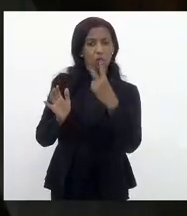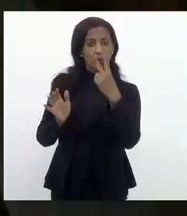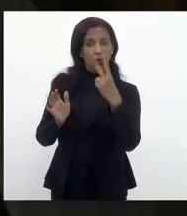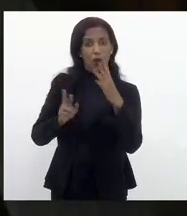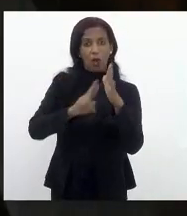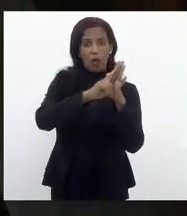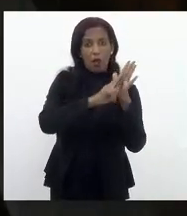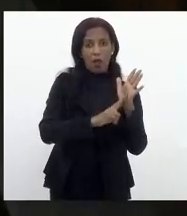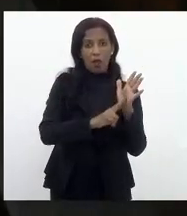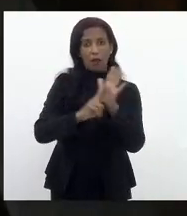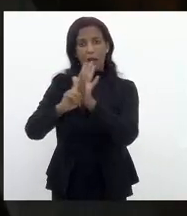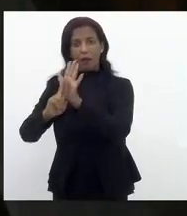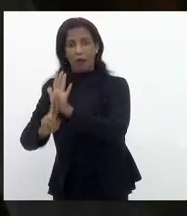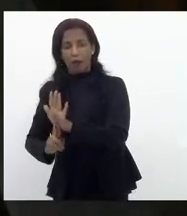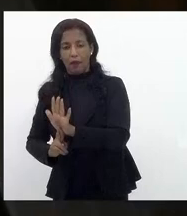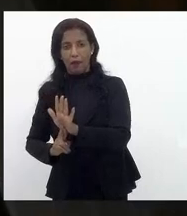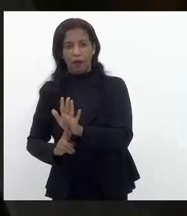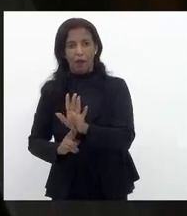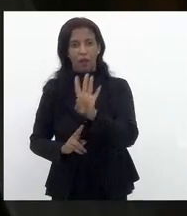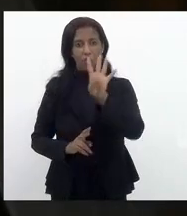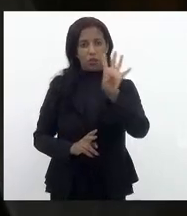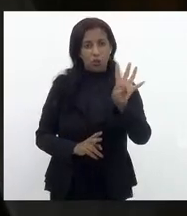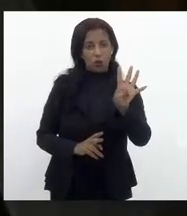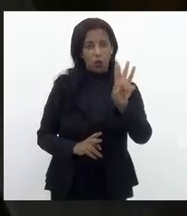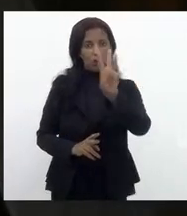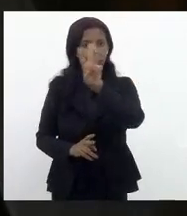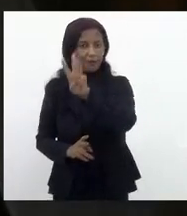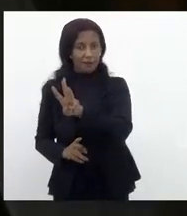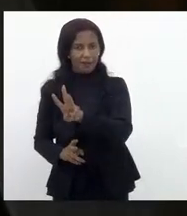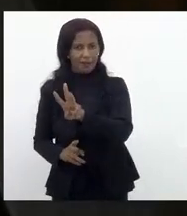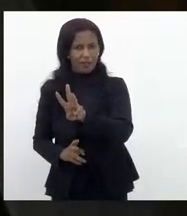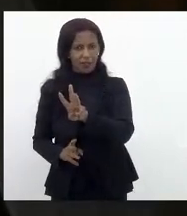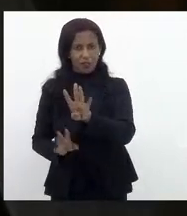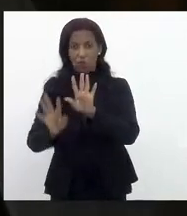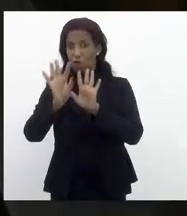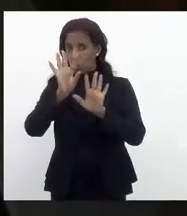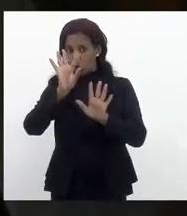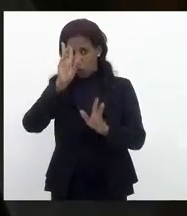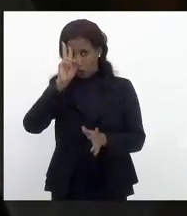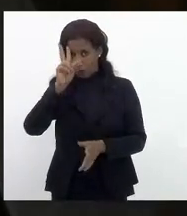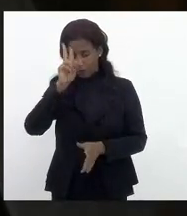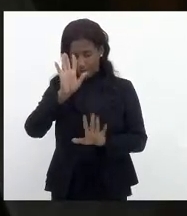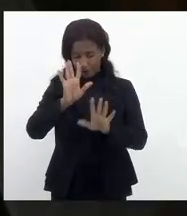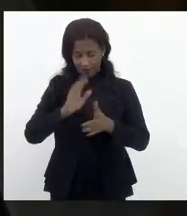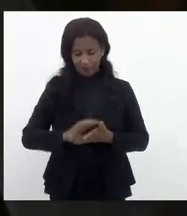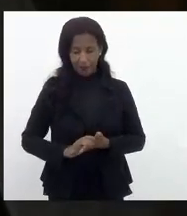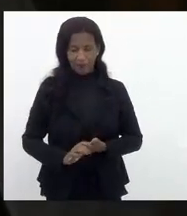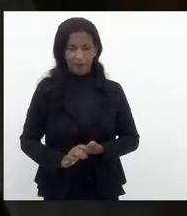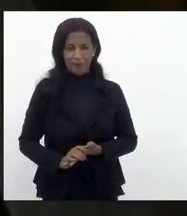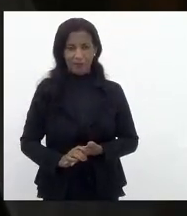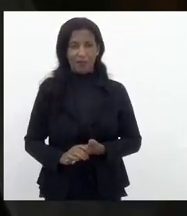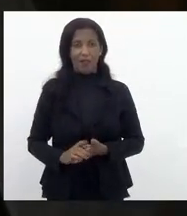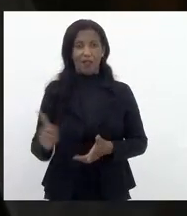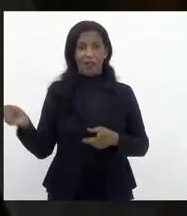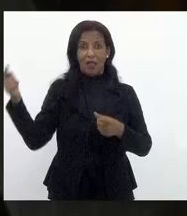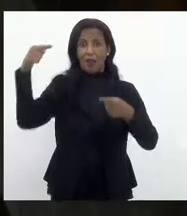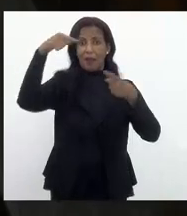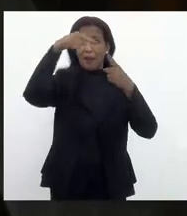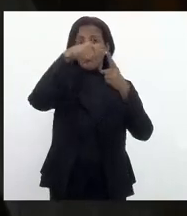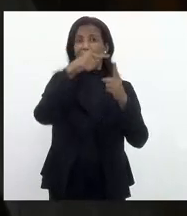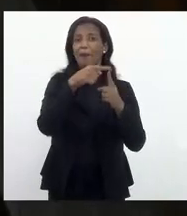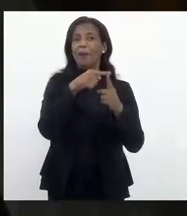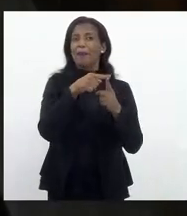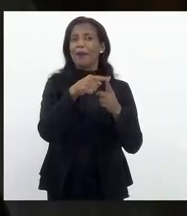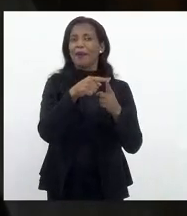regras de quatro em três só recapitulando lá na primeira